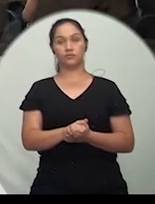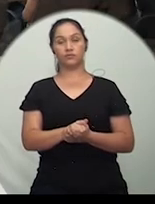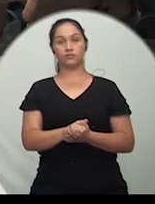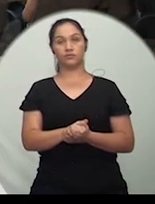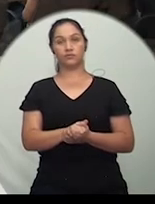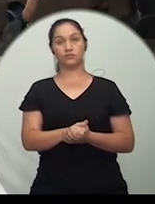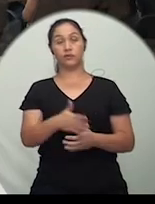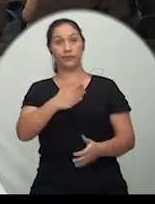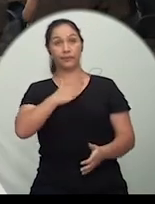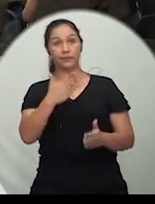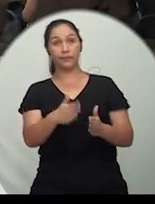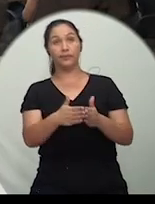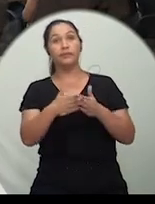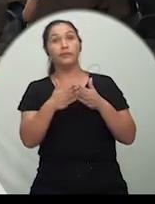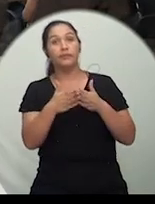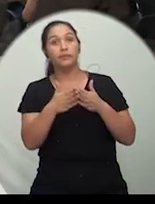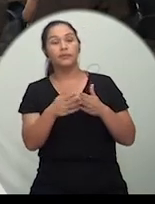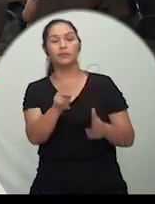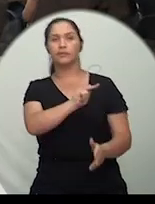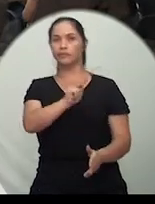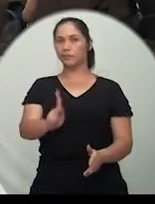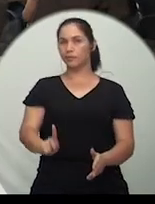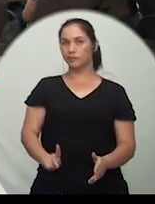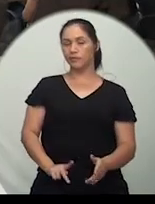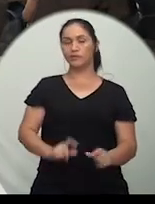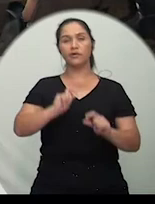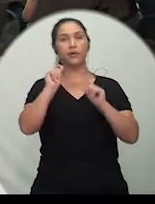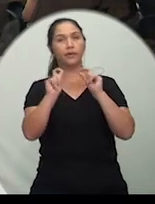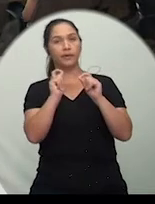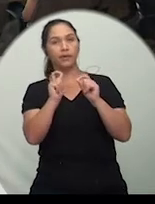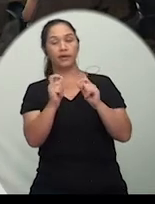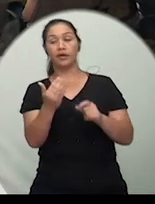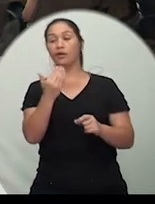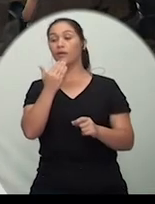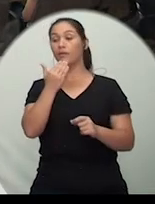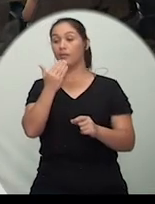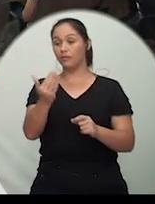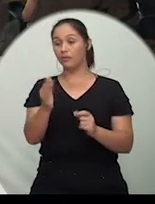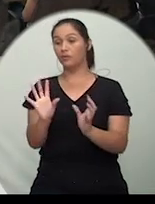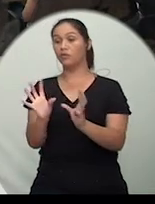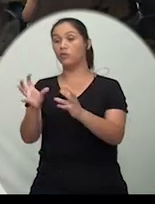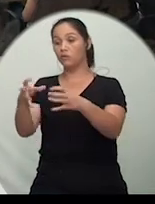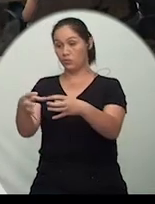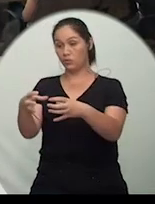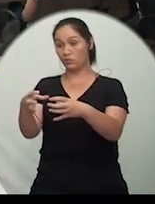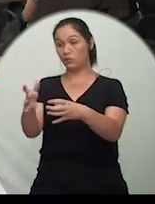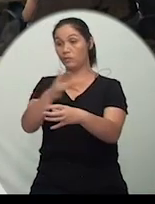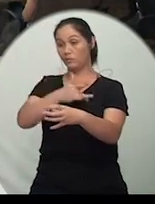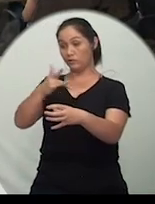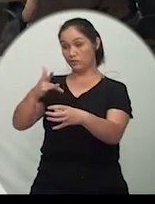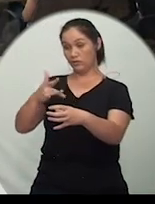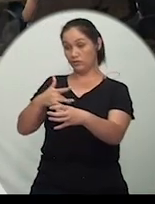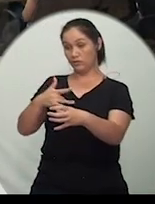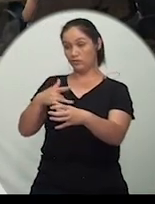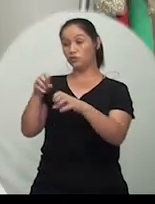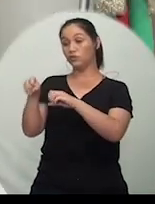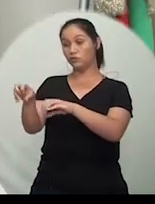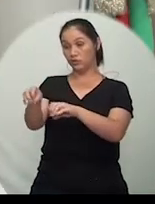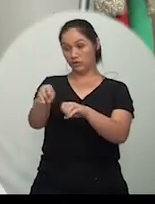A minha questão de ordem, senhor presidente, é para convocar a Comissão de Saúde e